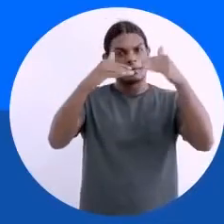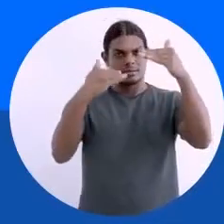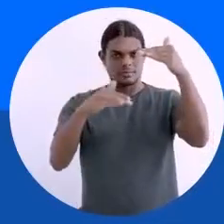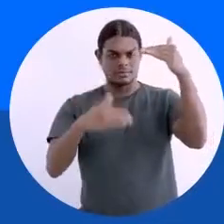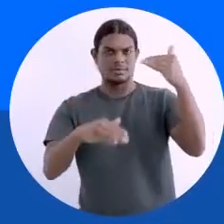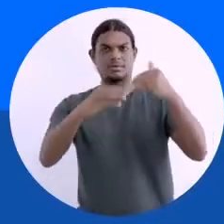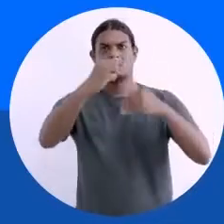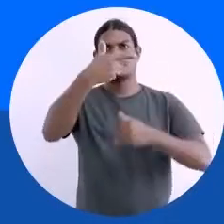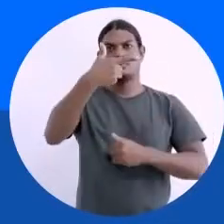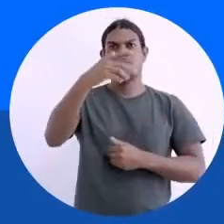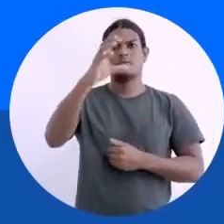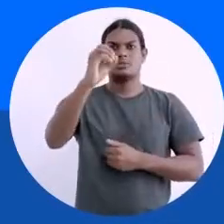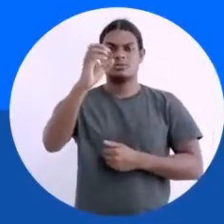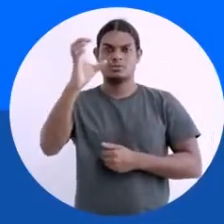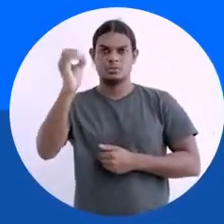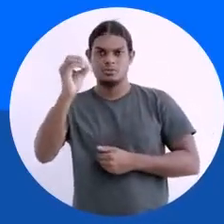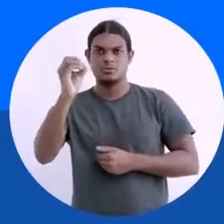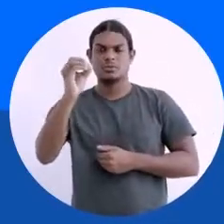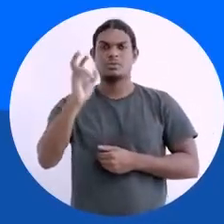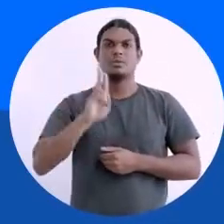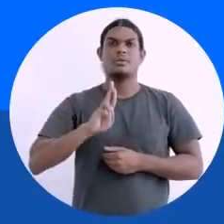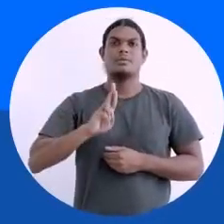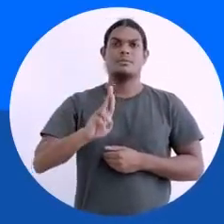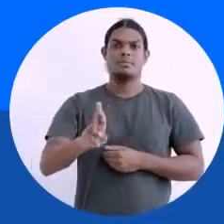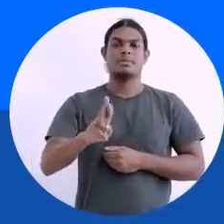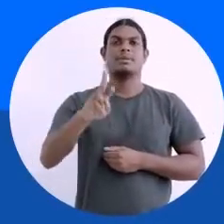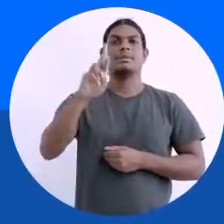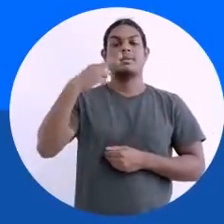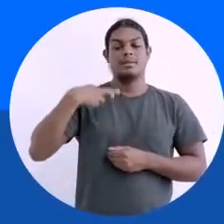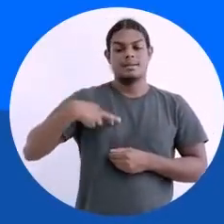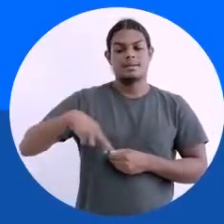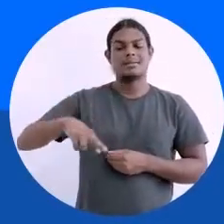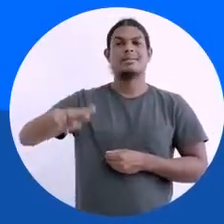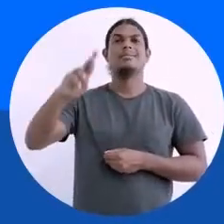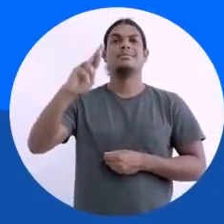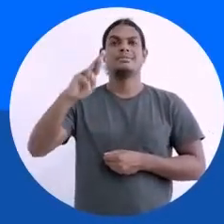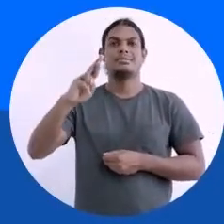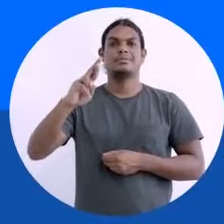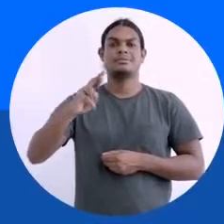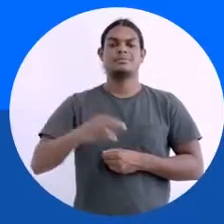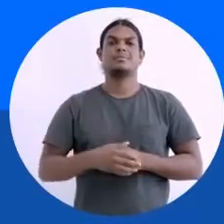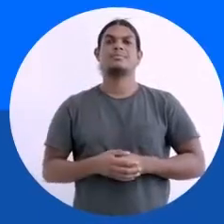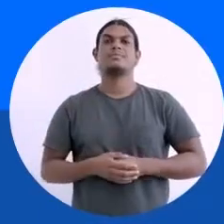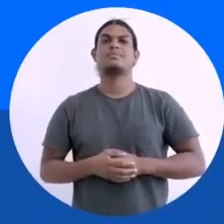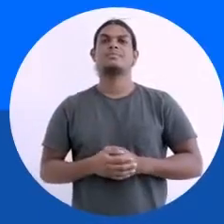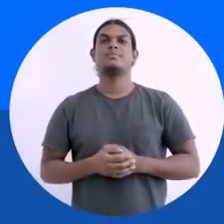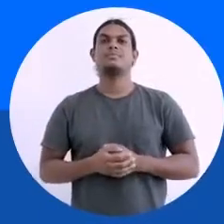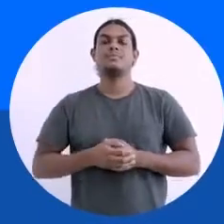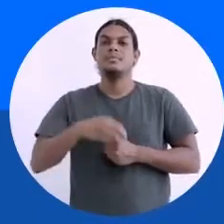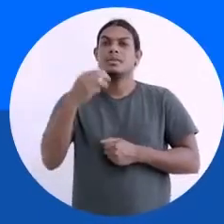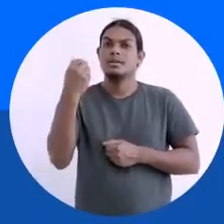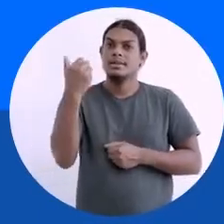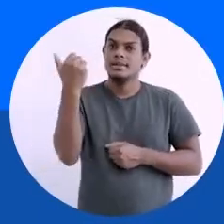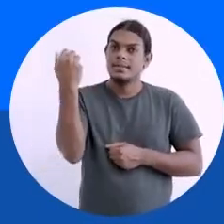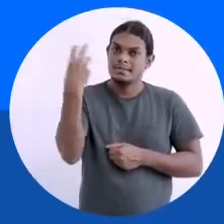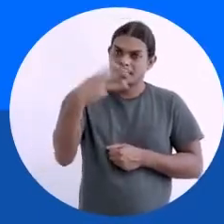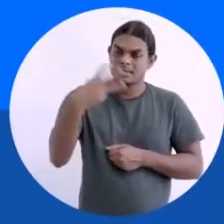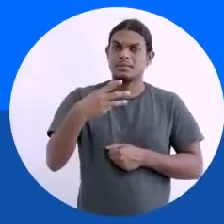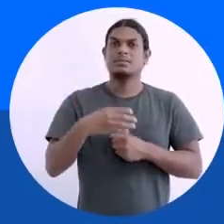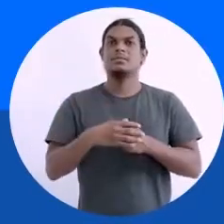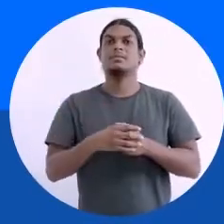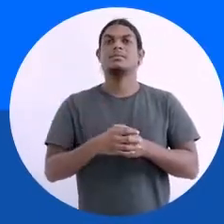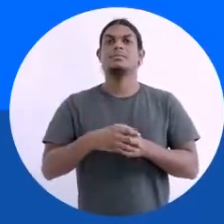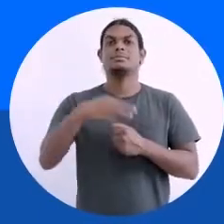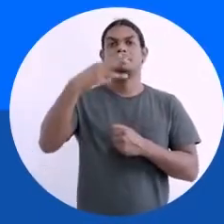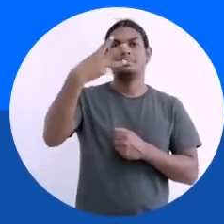ele usou 200 para representar a classe religião. Em seguida, viria a classe 300, que é uma sequência numérica,